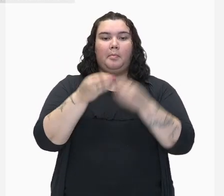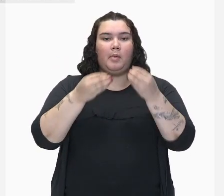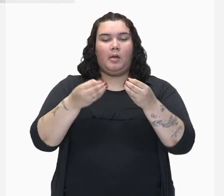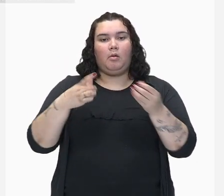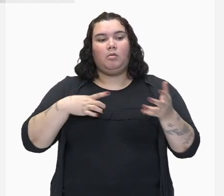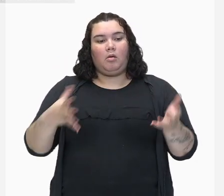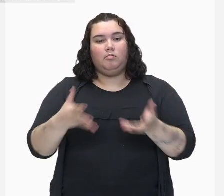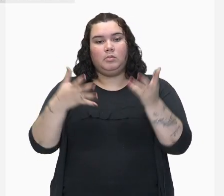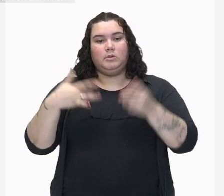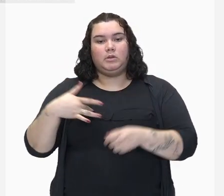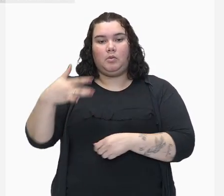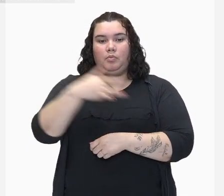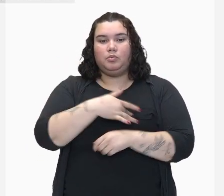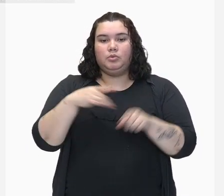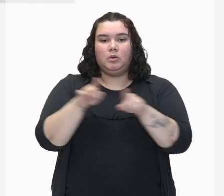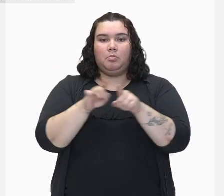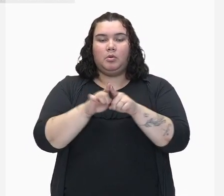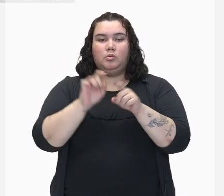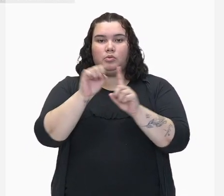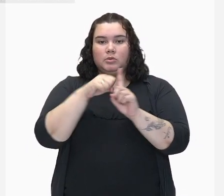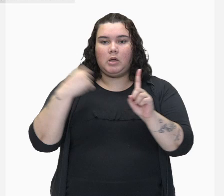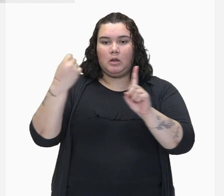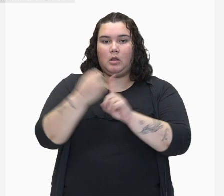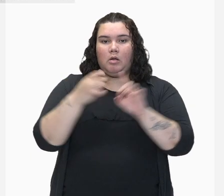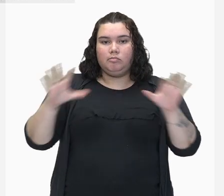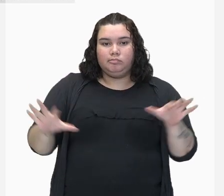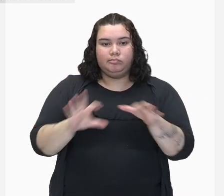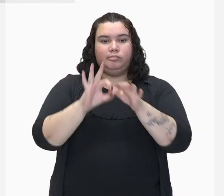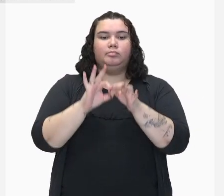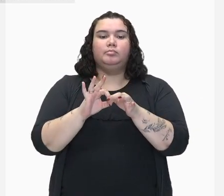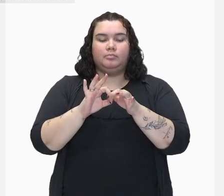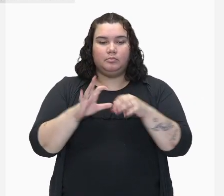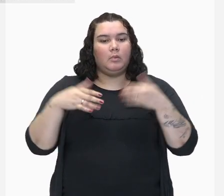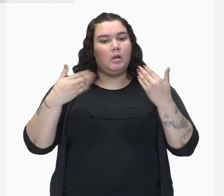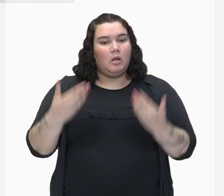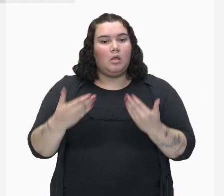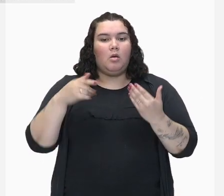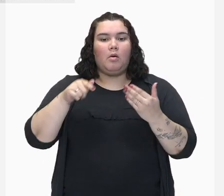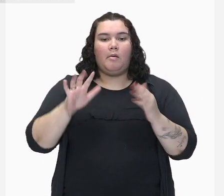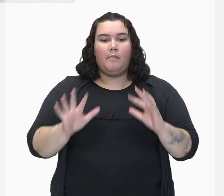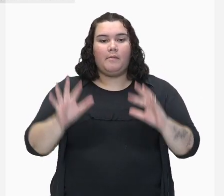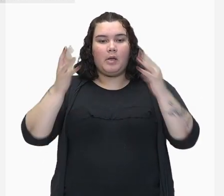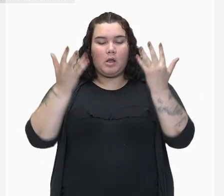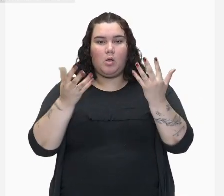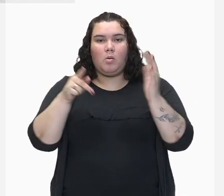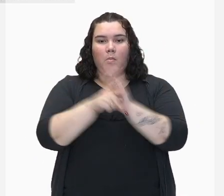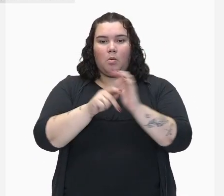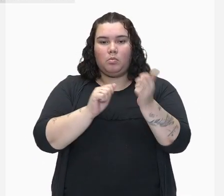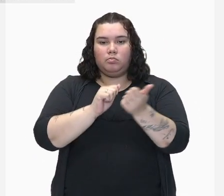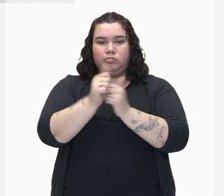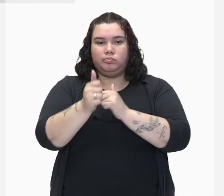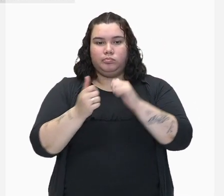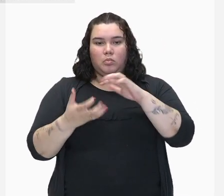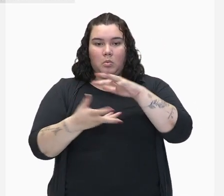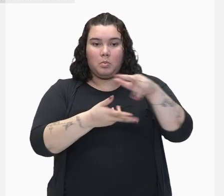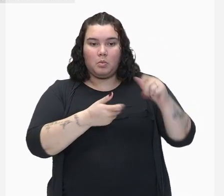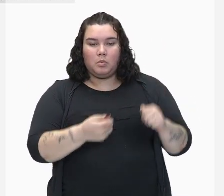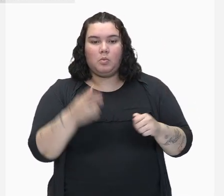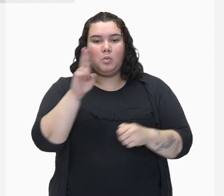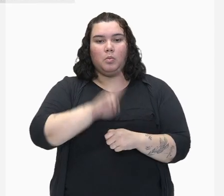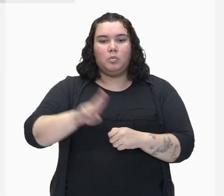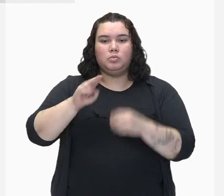social. Eventos esportivos internacionais são utilizados como vitrine para o soft power